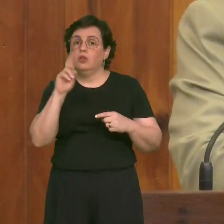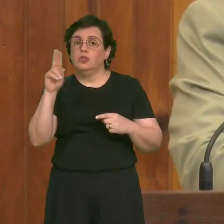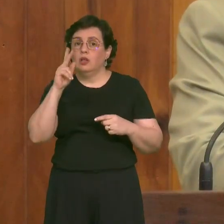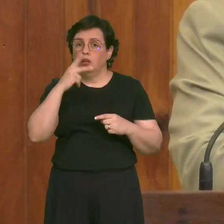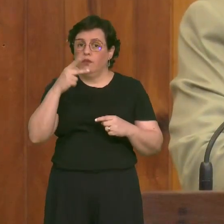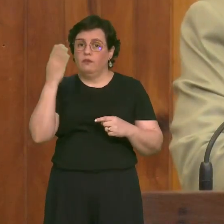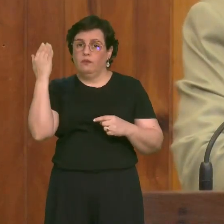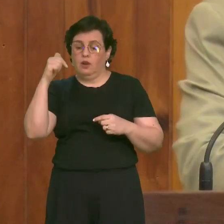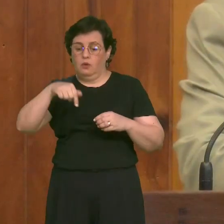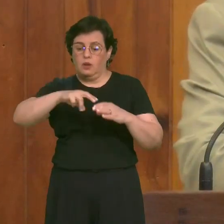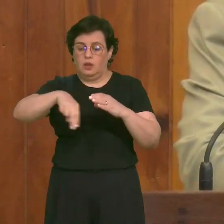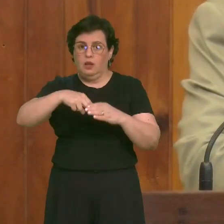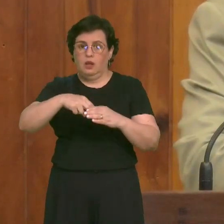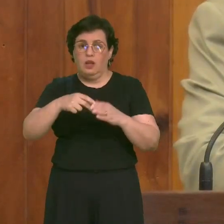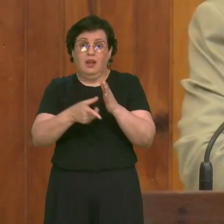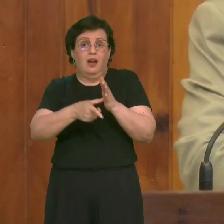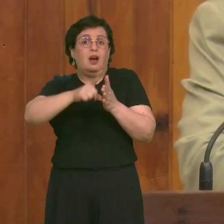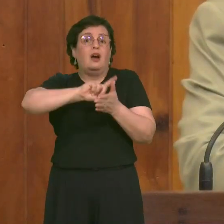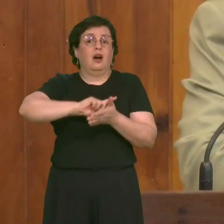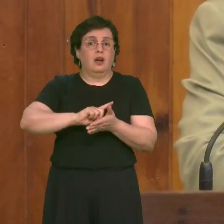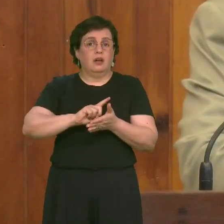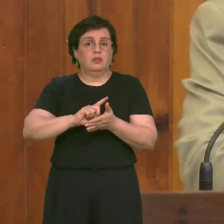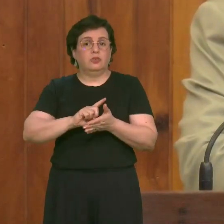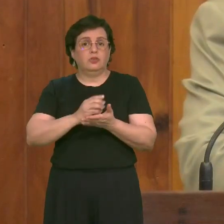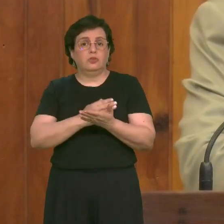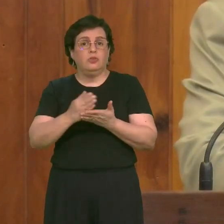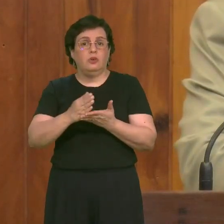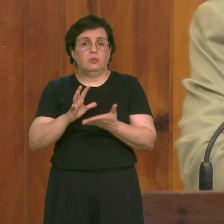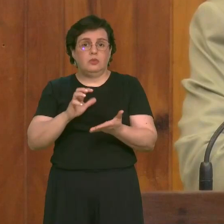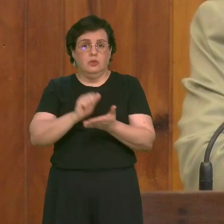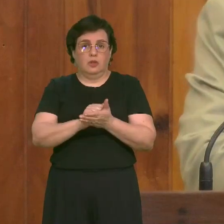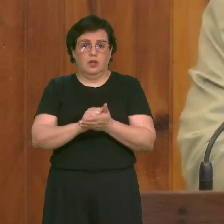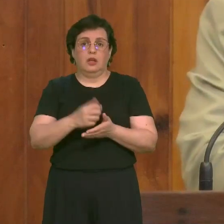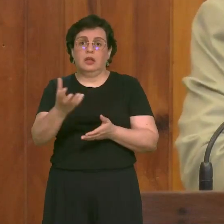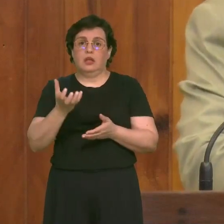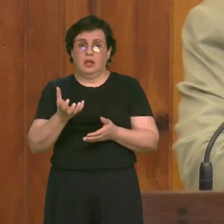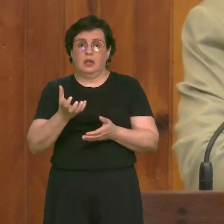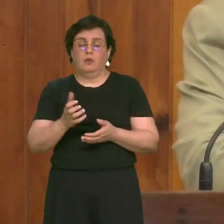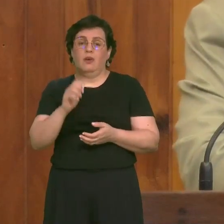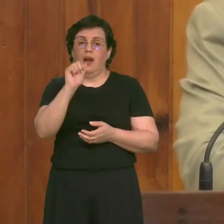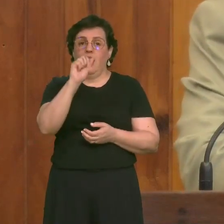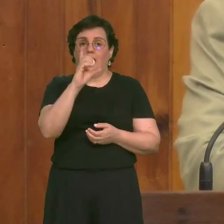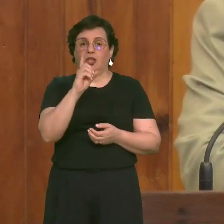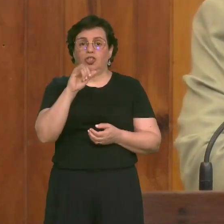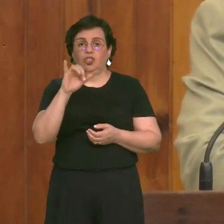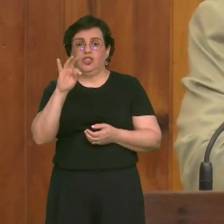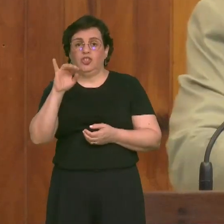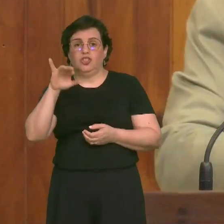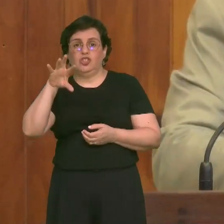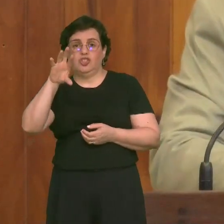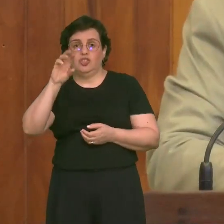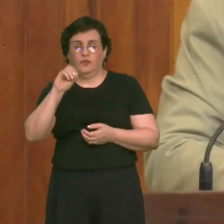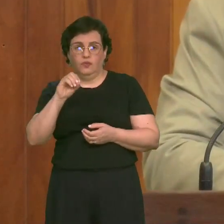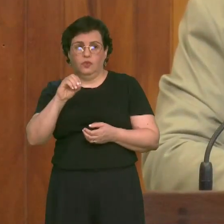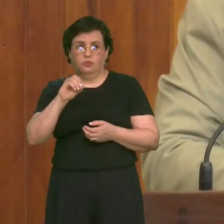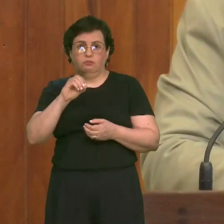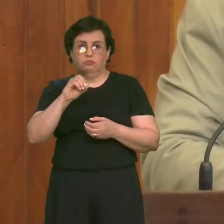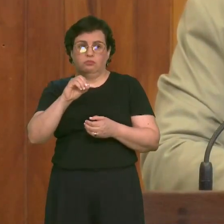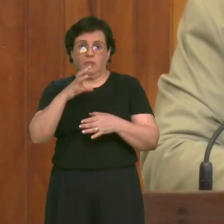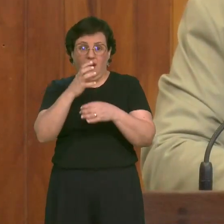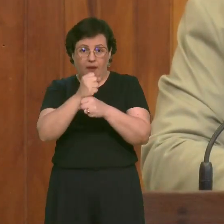contrato ele já queria uma ditar aditivar né aditivo já queria um aditivo do contrato do